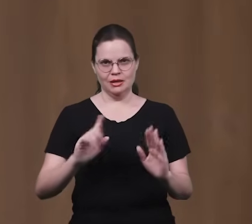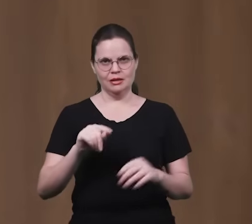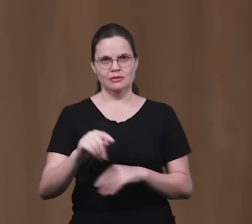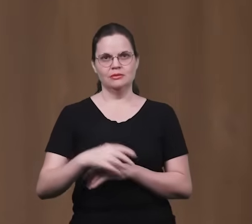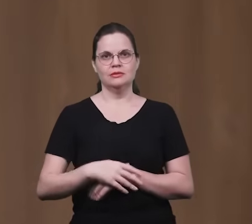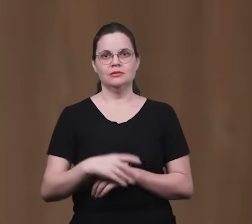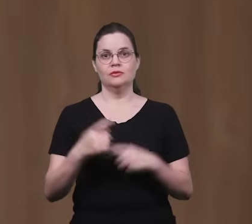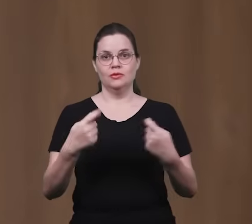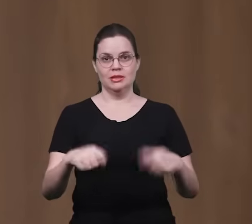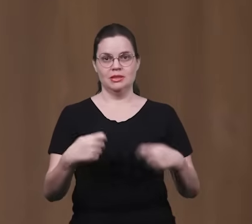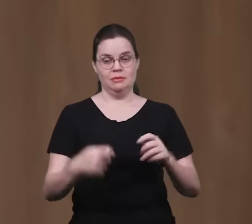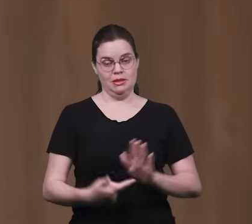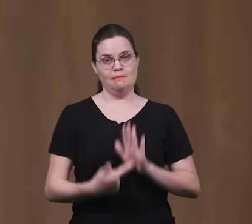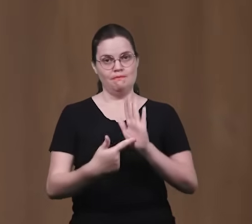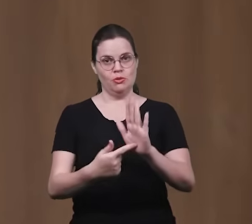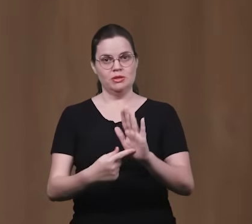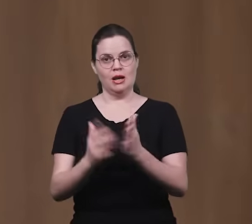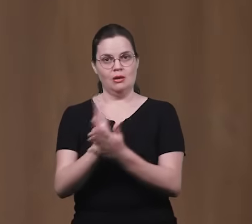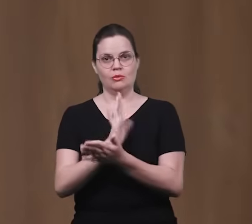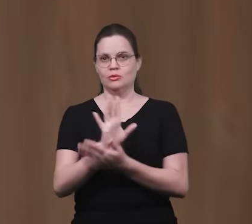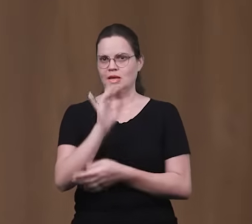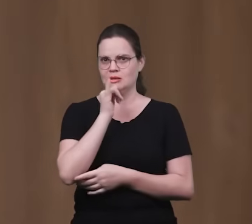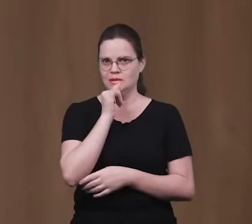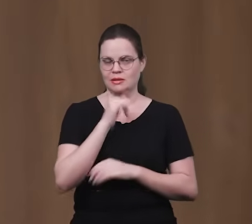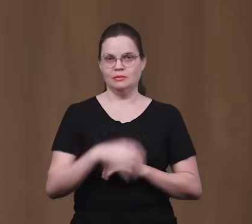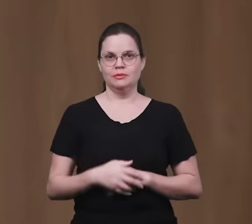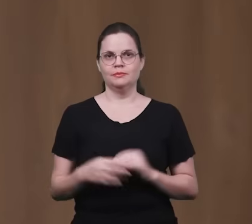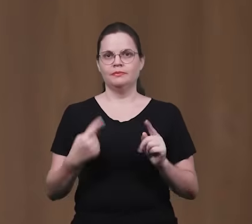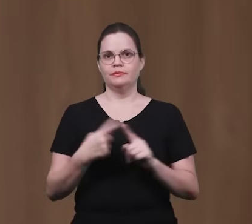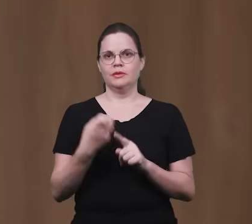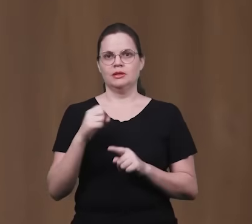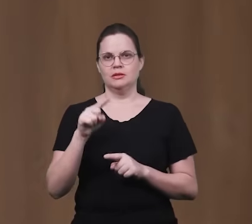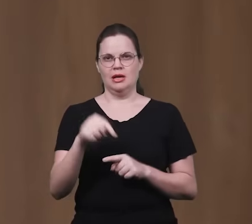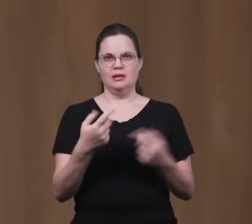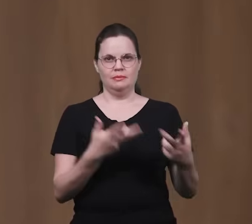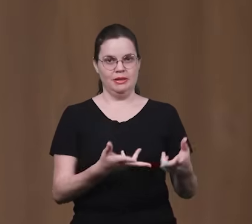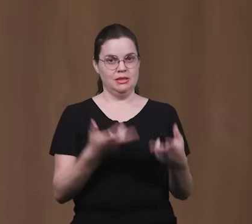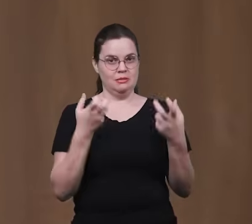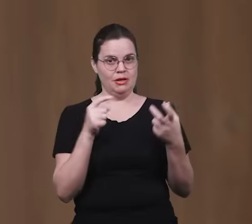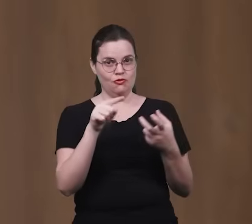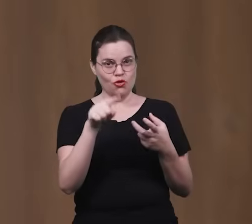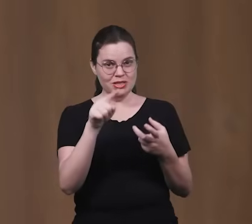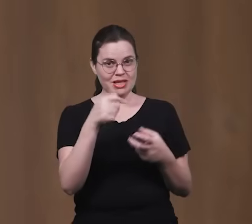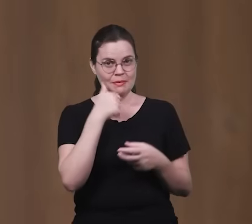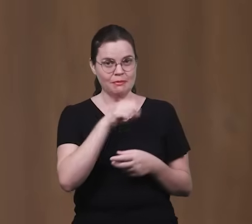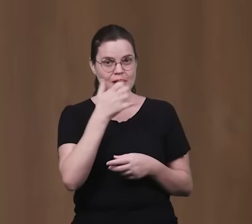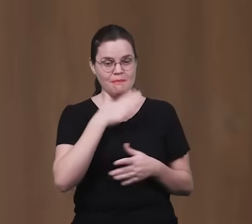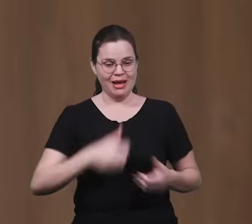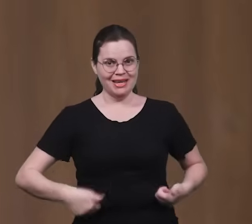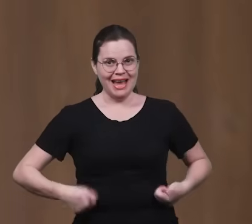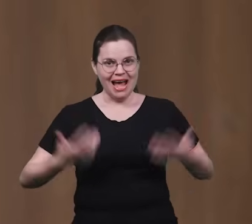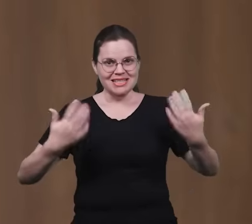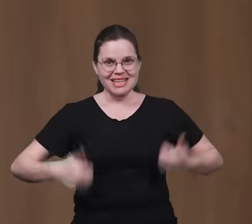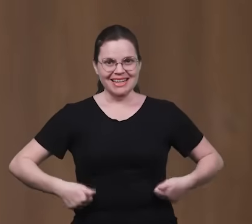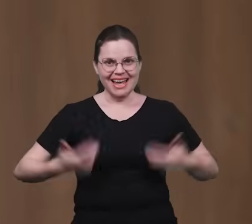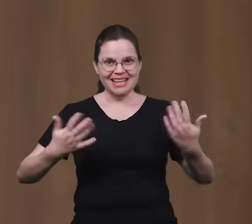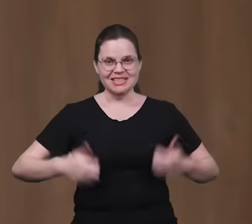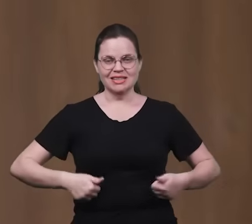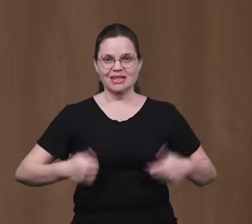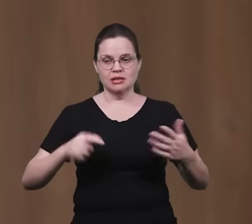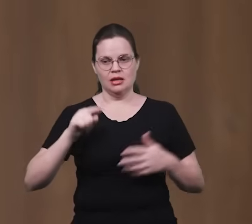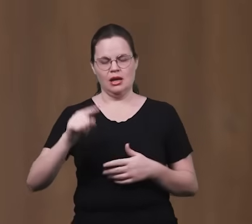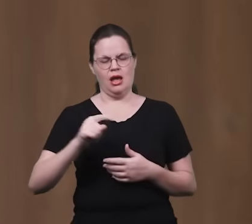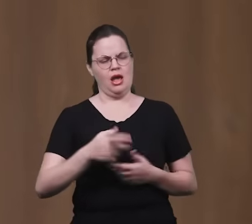precisa dar exemplo para o seu filho, porque se ele vê que você gasta demais, gasta a mais do que você pode, isso